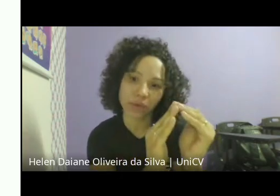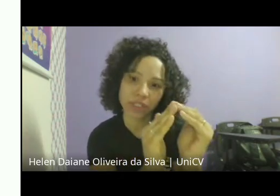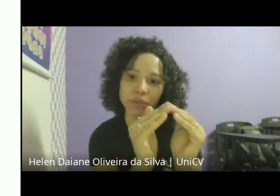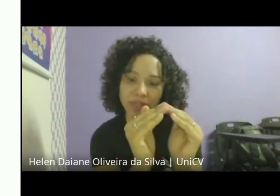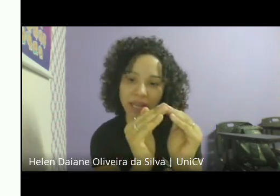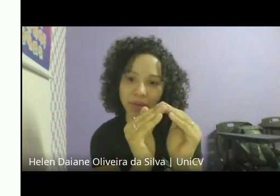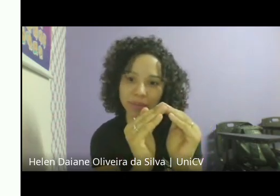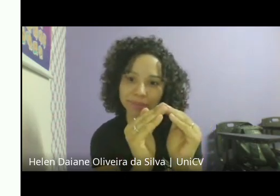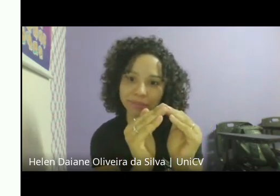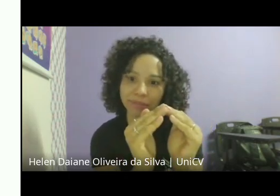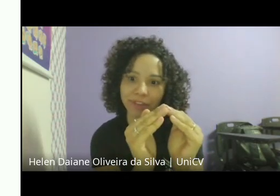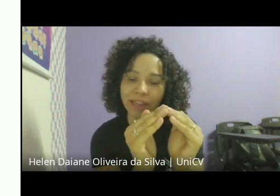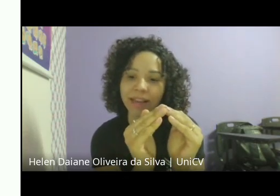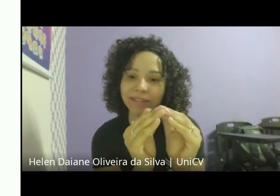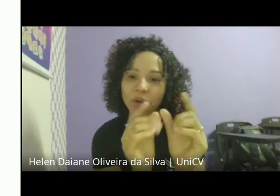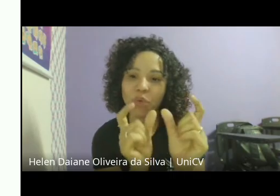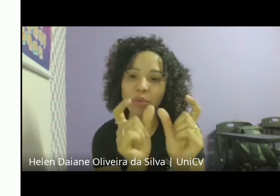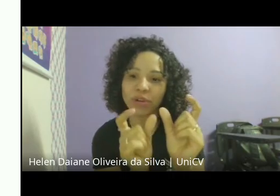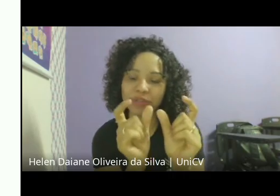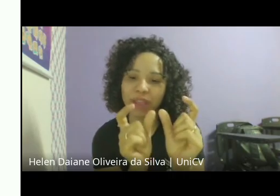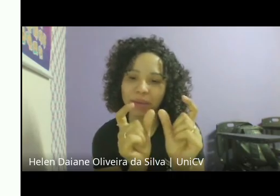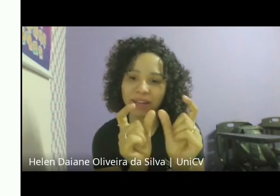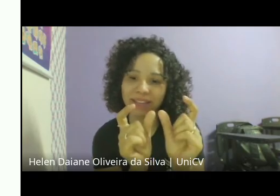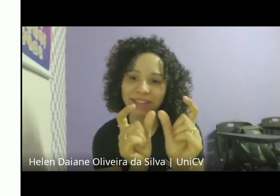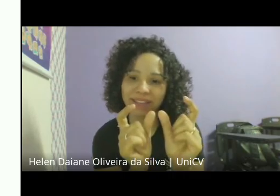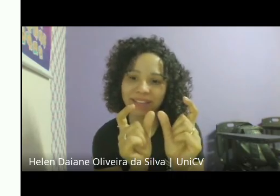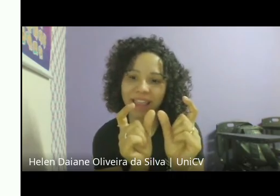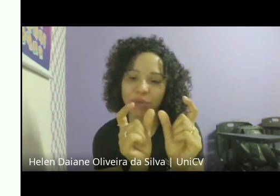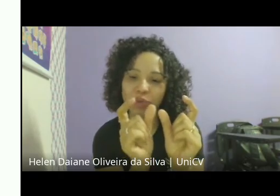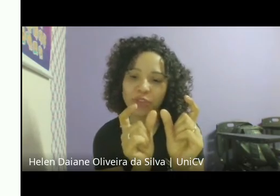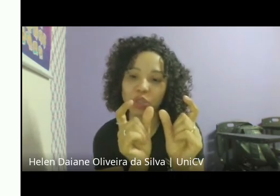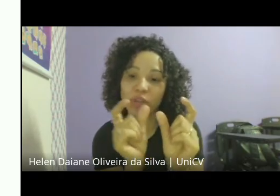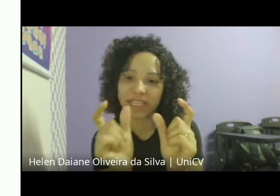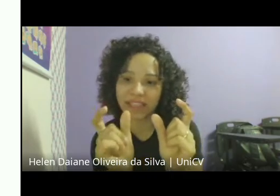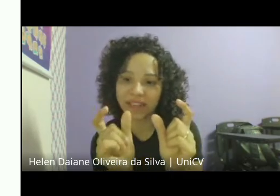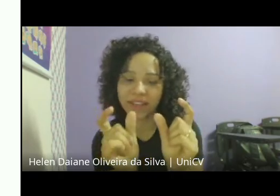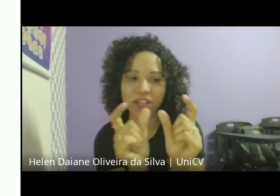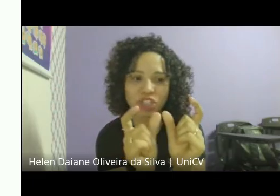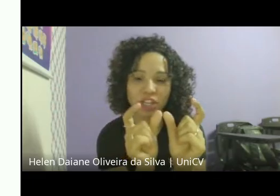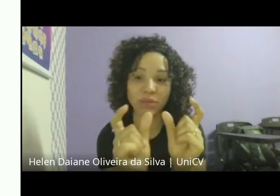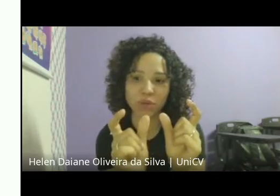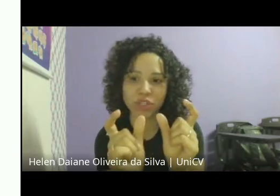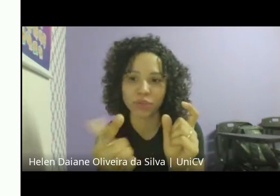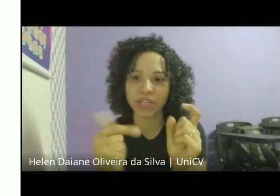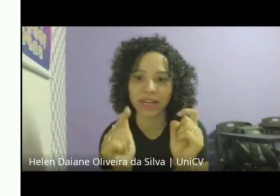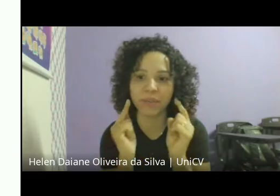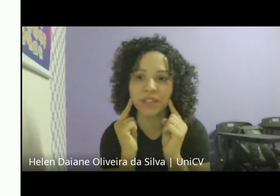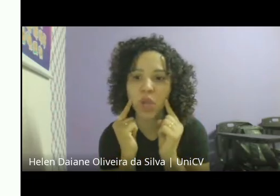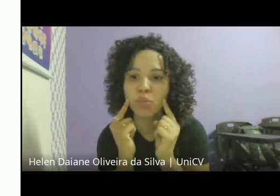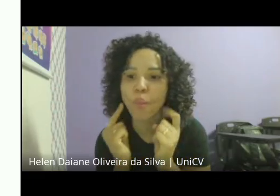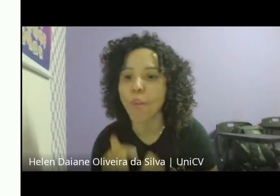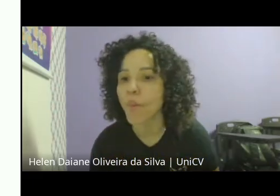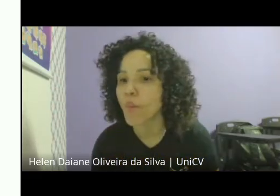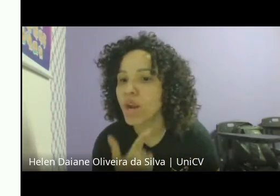palavra, inclusive do sinal. Então, o morfema, né, o sufixo inha, que indica diminutivo, em